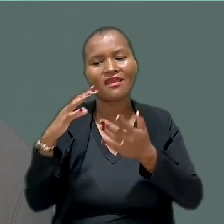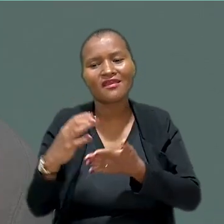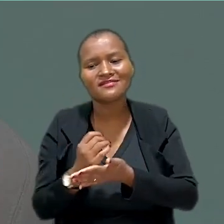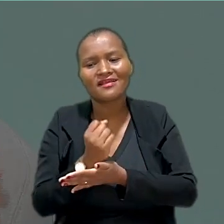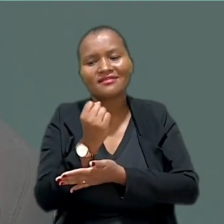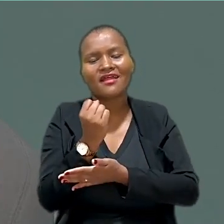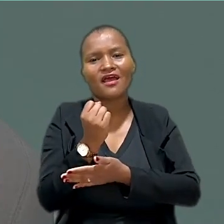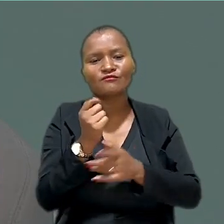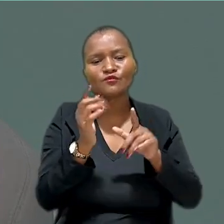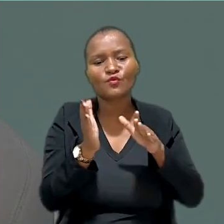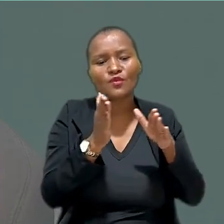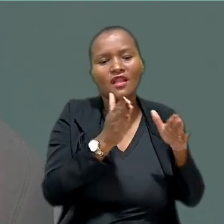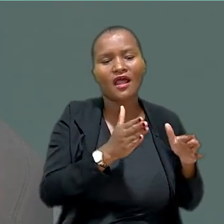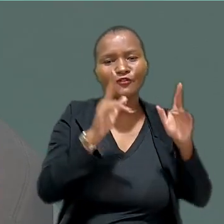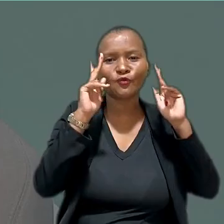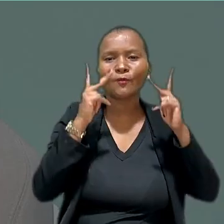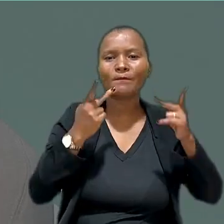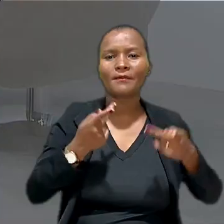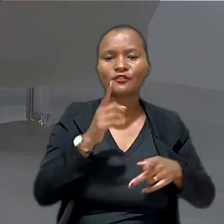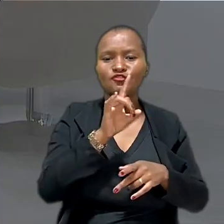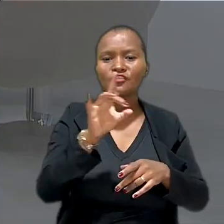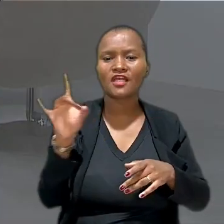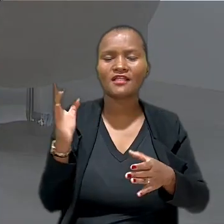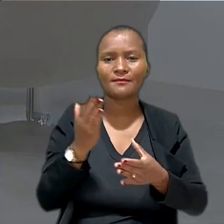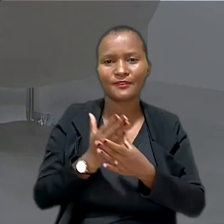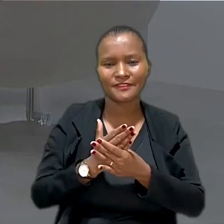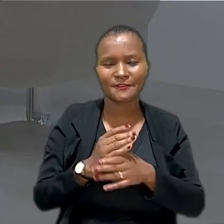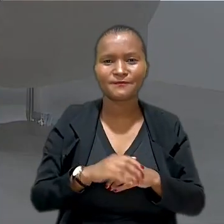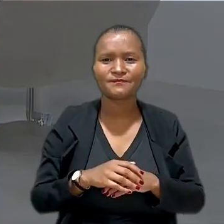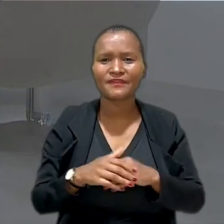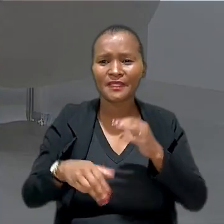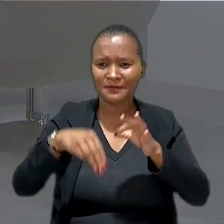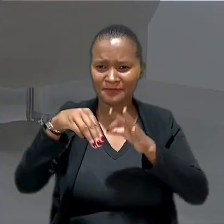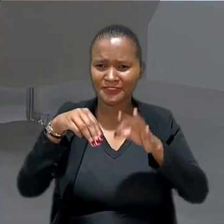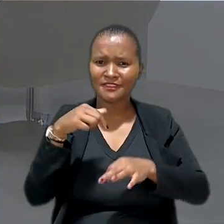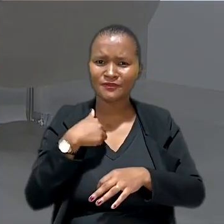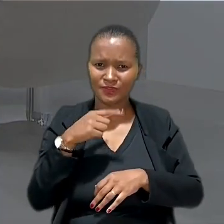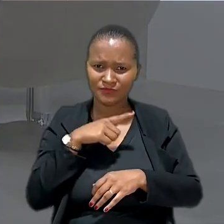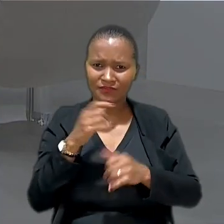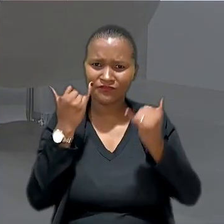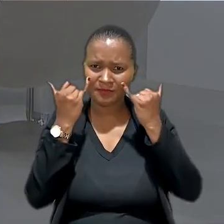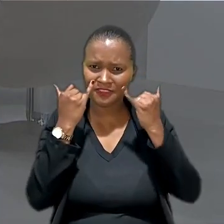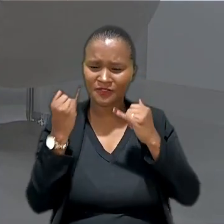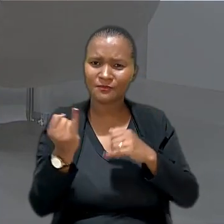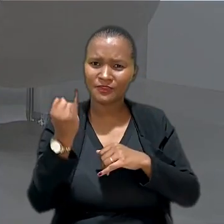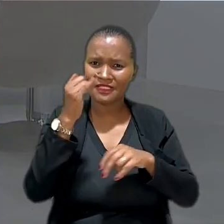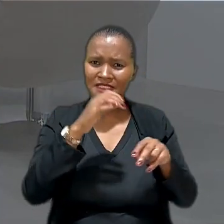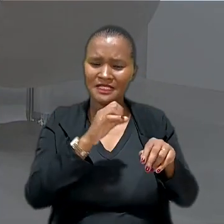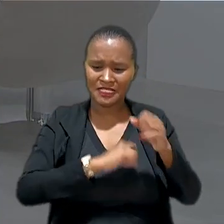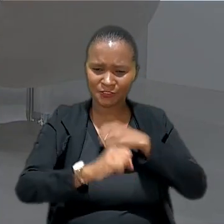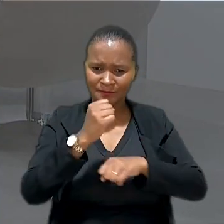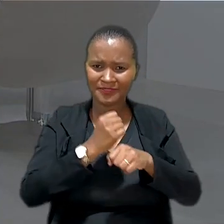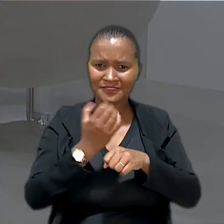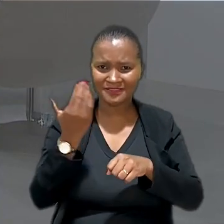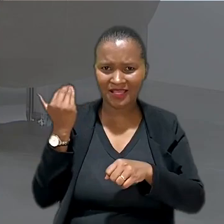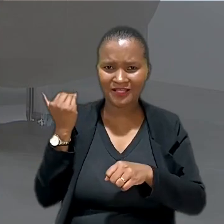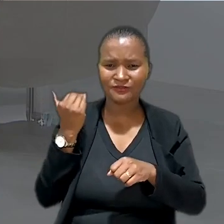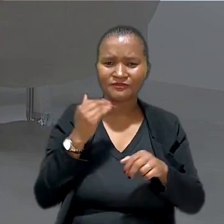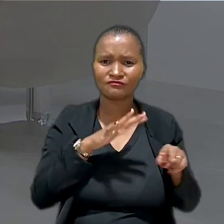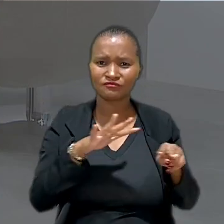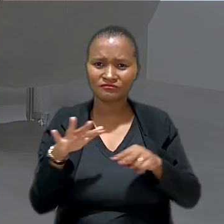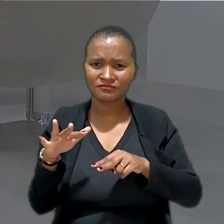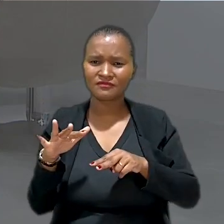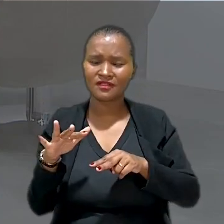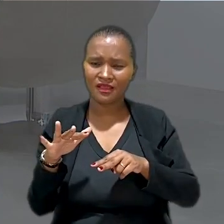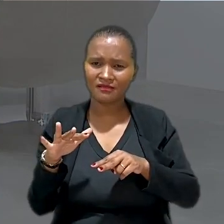o lado humano que existe em cada processo. Ministro, eu tenho um dado interessante aqui agora. No ano passado, a Semana Nacional da Execução Trabalhista